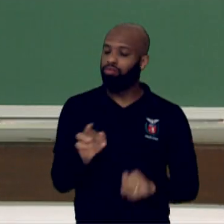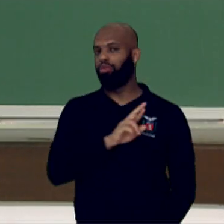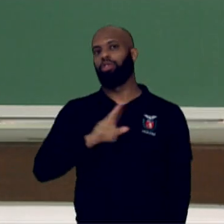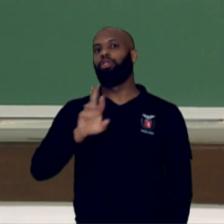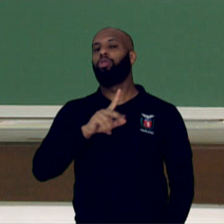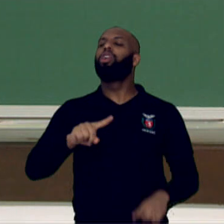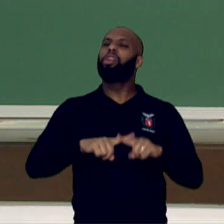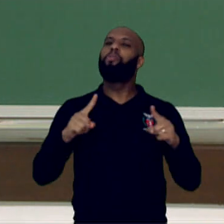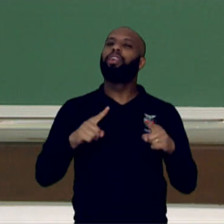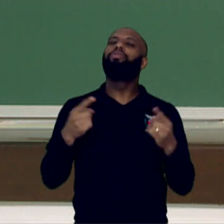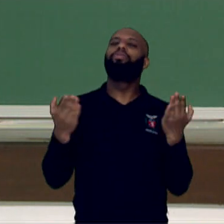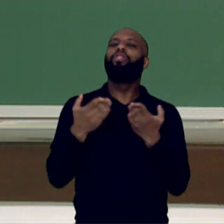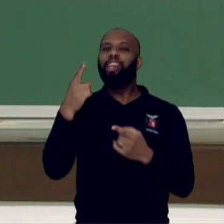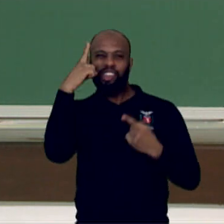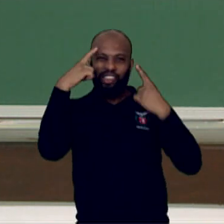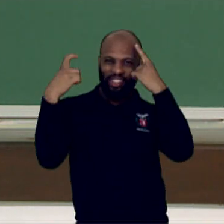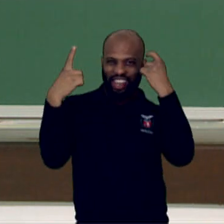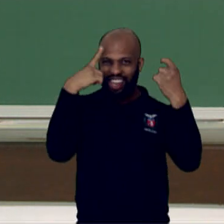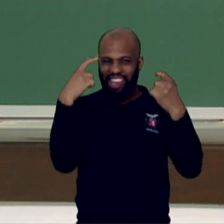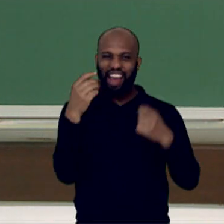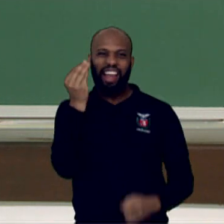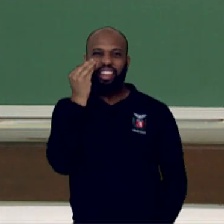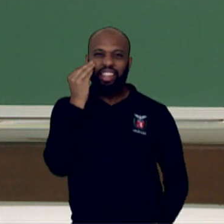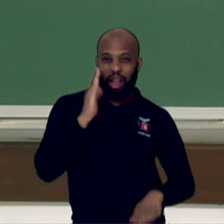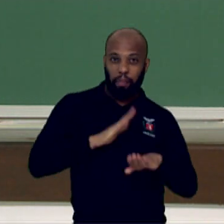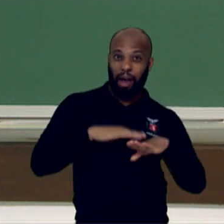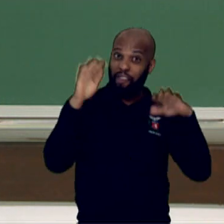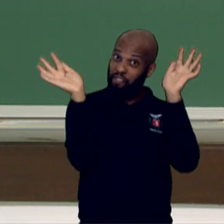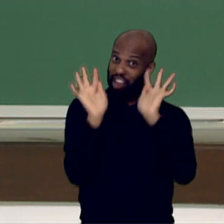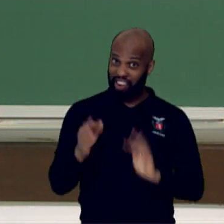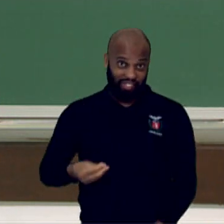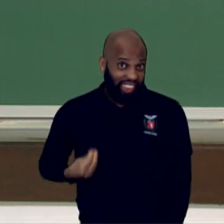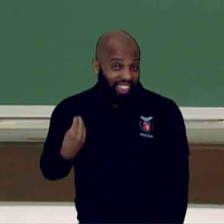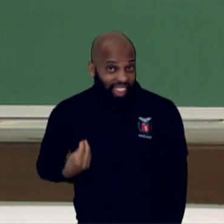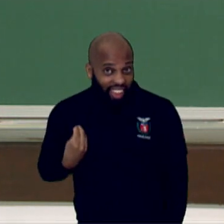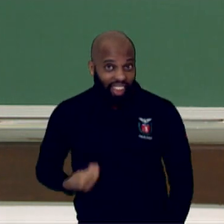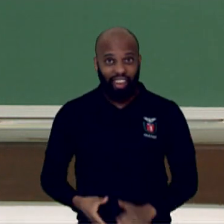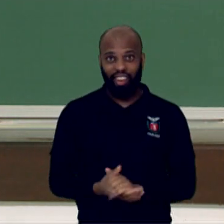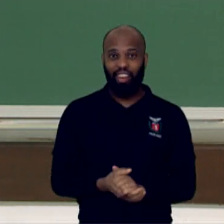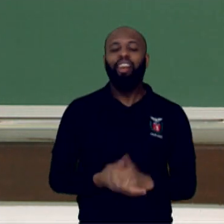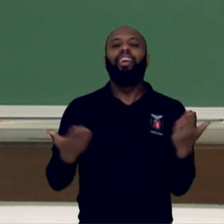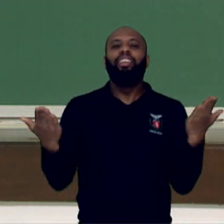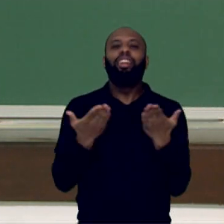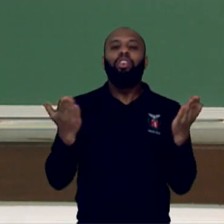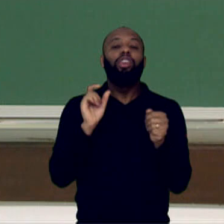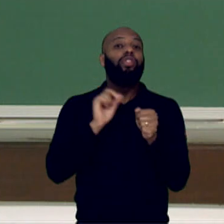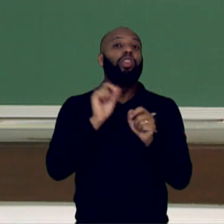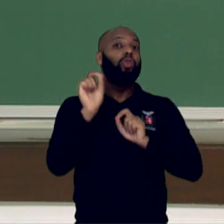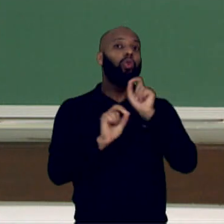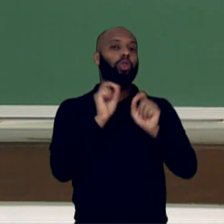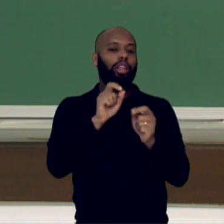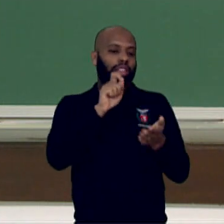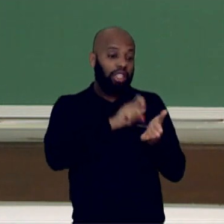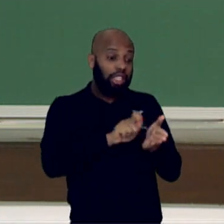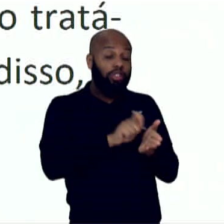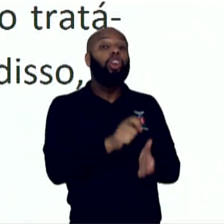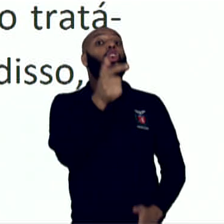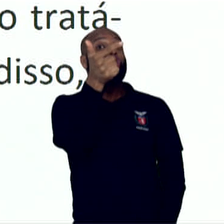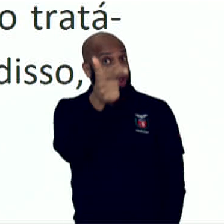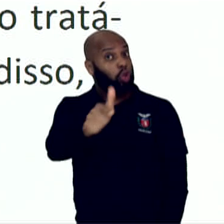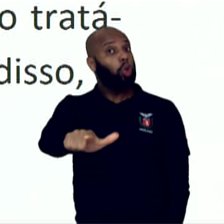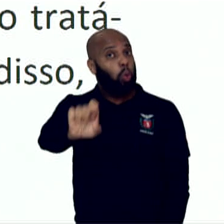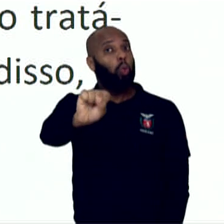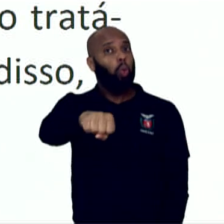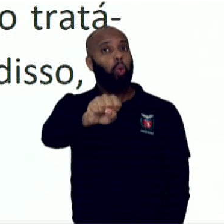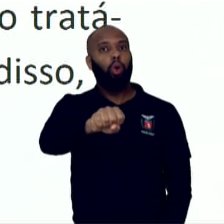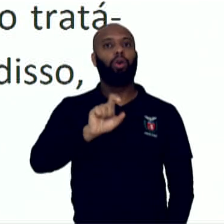menos ficcionalmente, tentar deixá-la um pouquinho mais alegre? Vamos então agora reescrever